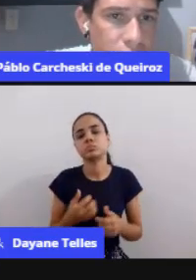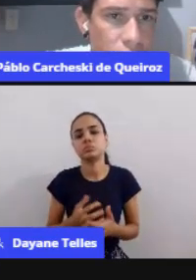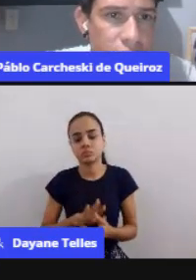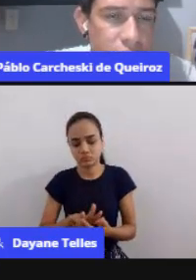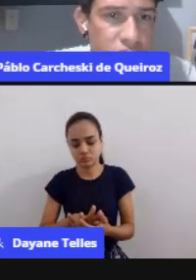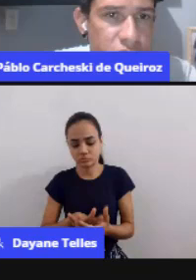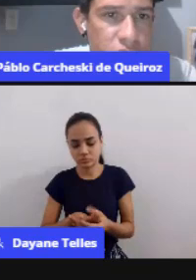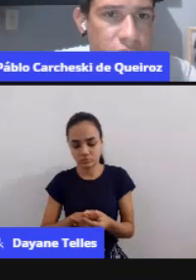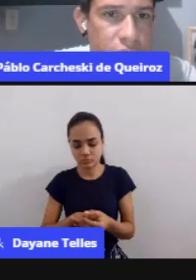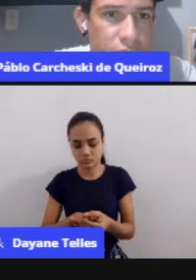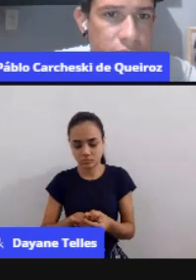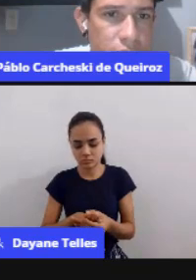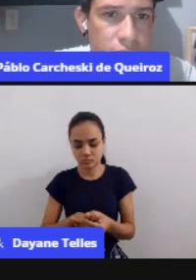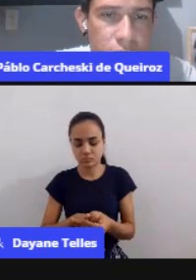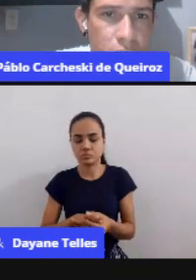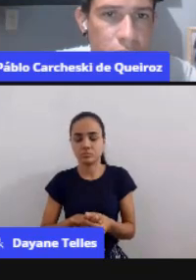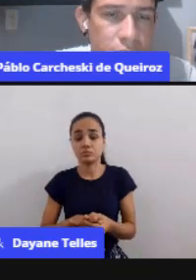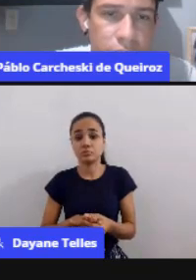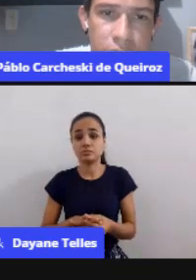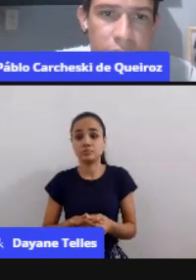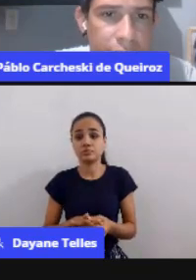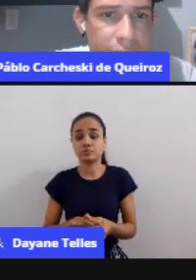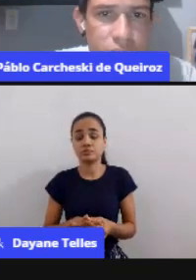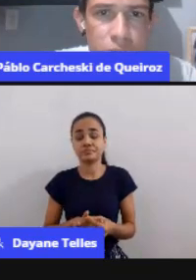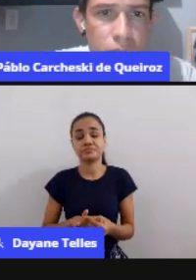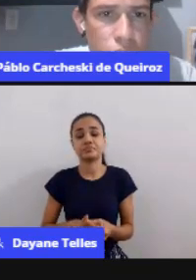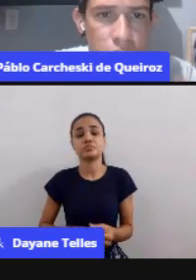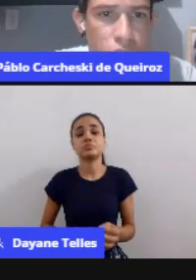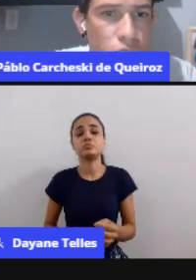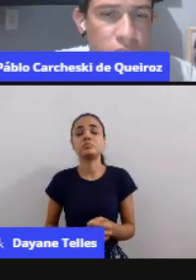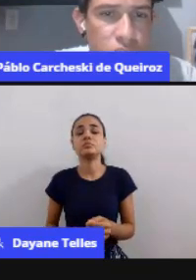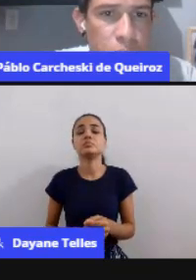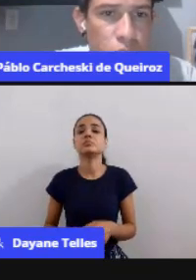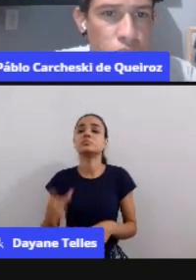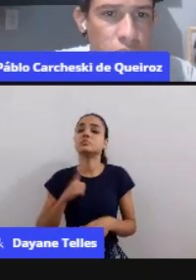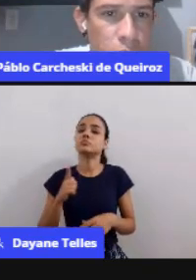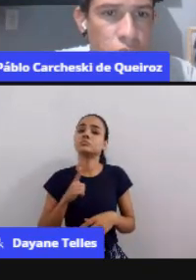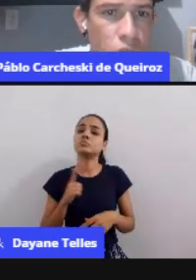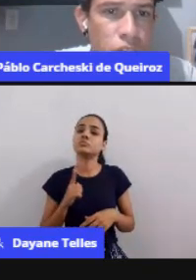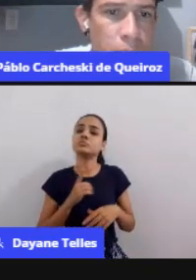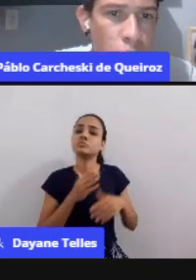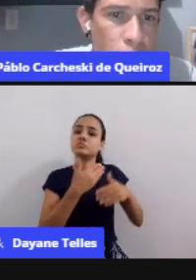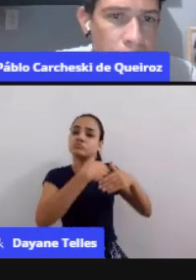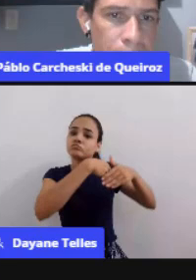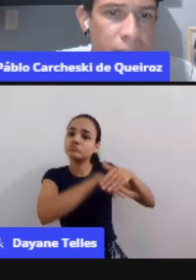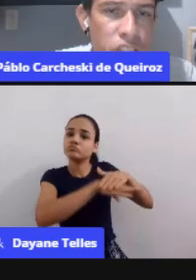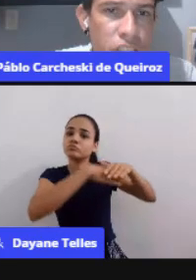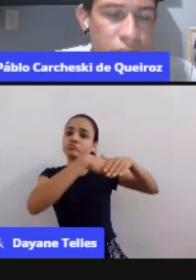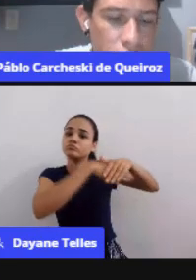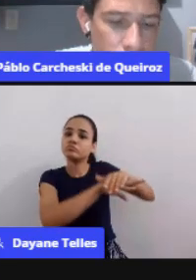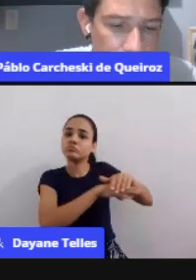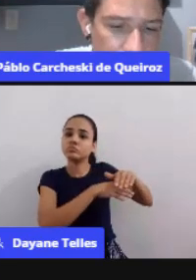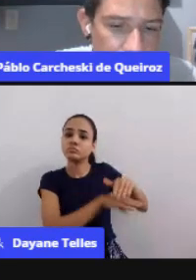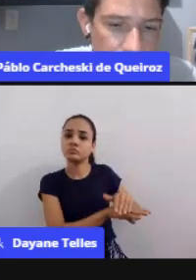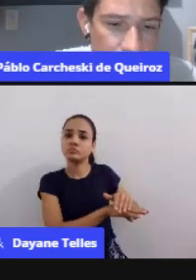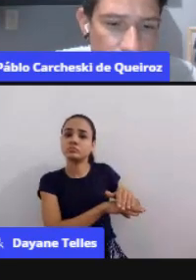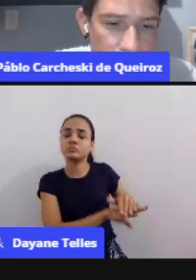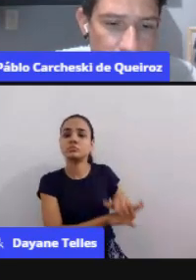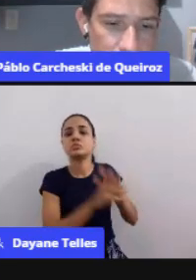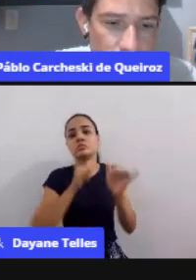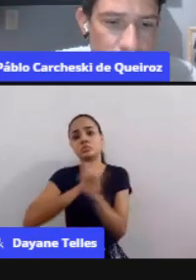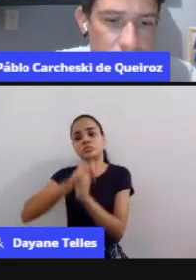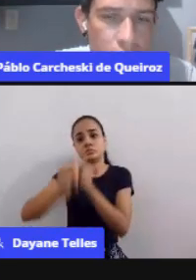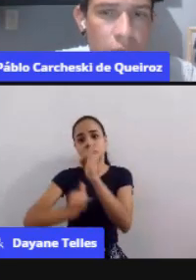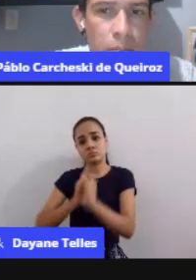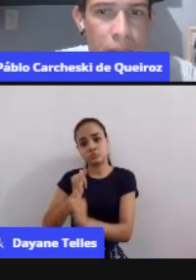de questões. Então, existe na internet muita coisa já produzida, muita coisa boa. A gente já falou sobre isso, né, em